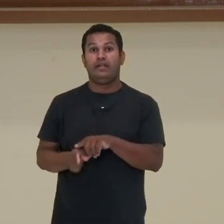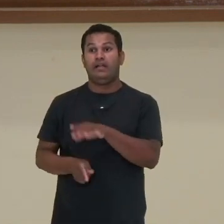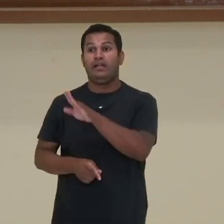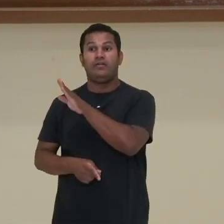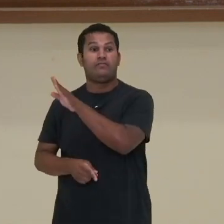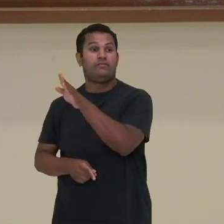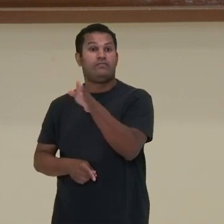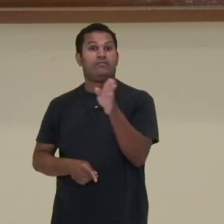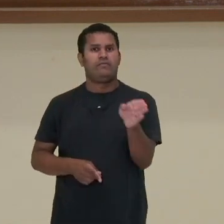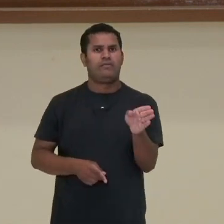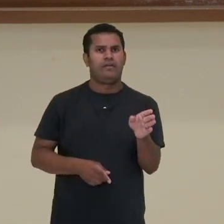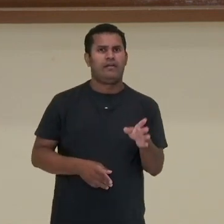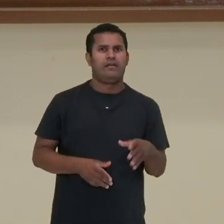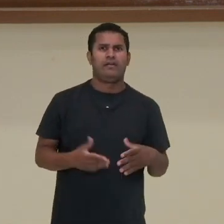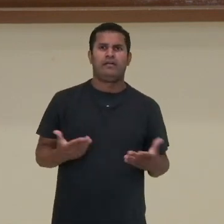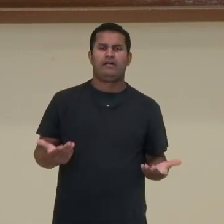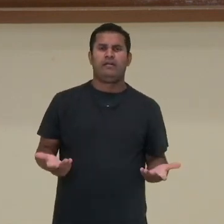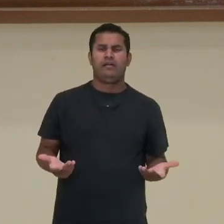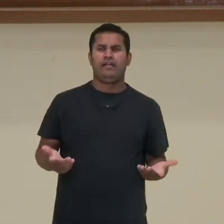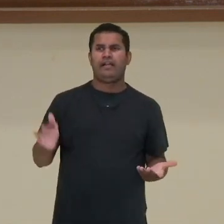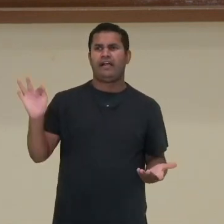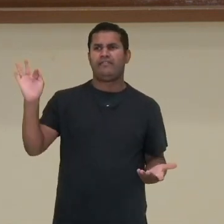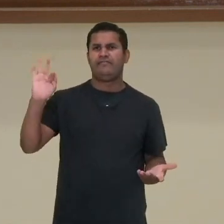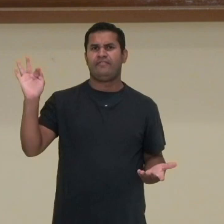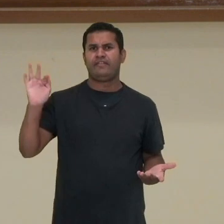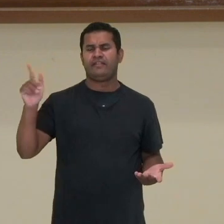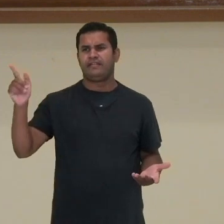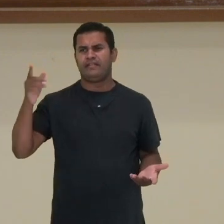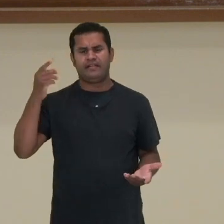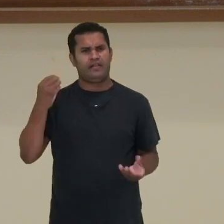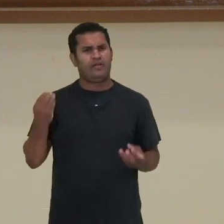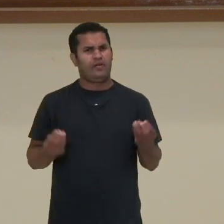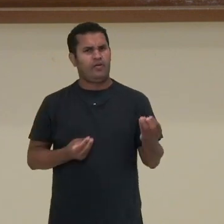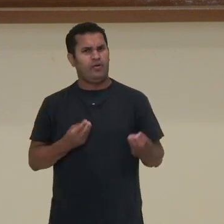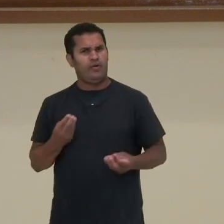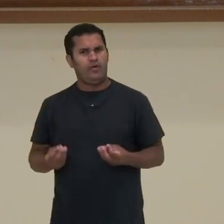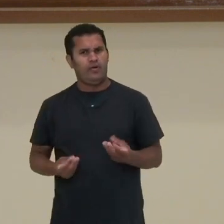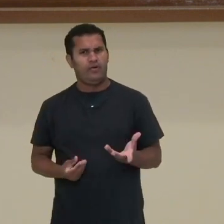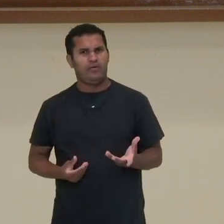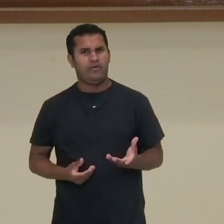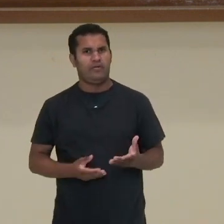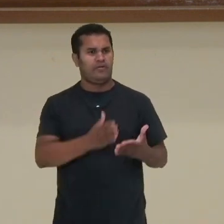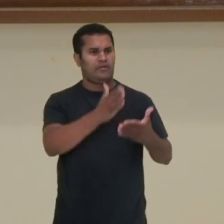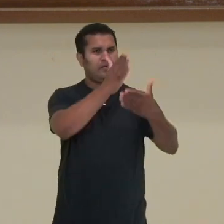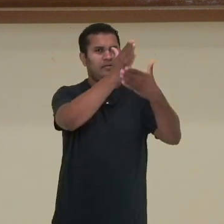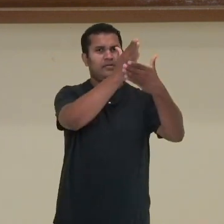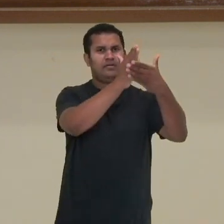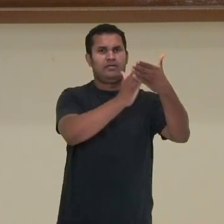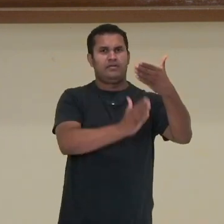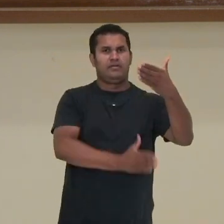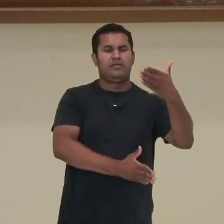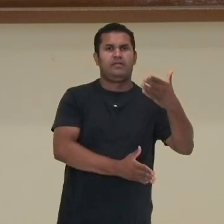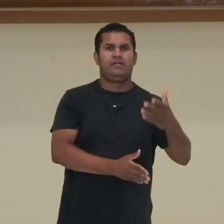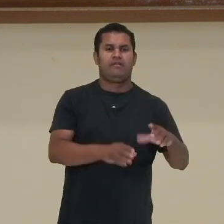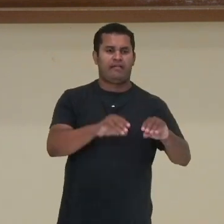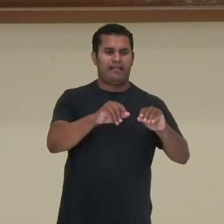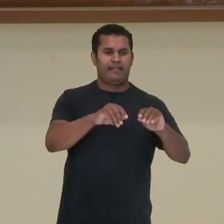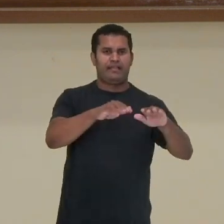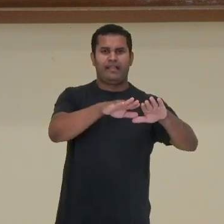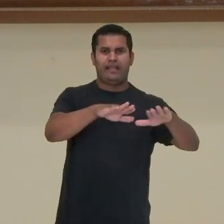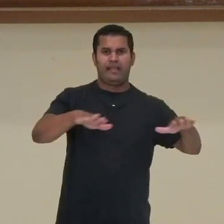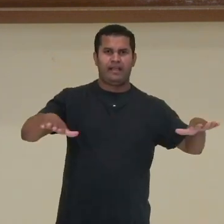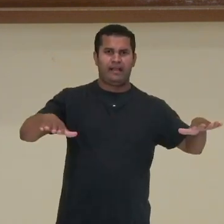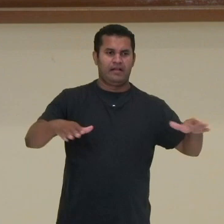Tratado de Tordesilhas, queria tomar posse de parte do território da América, né? Só que aí, por conta dos tratados, eles têm que buscar